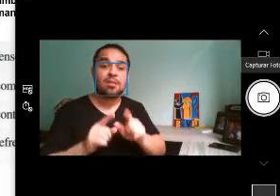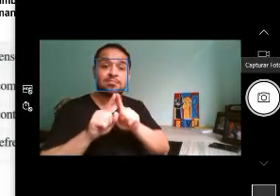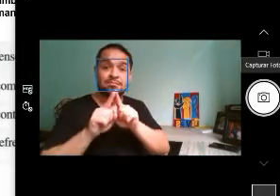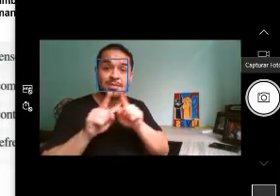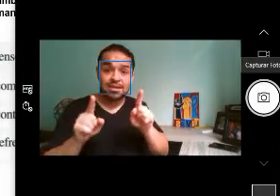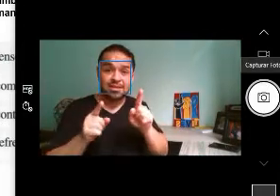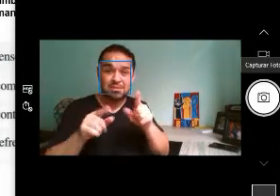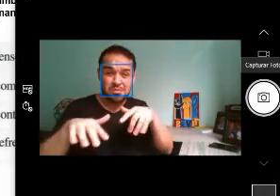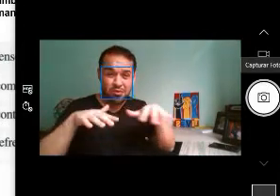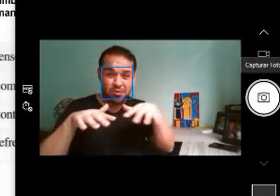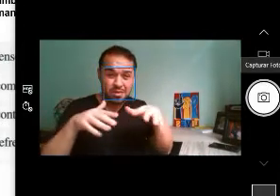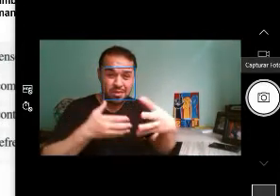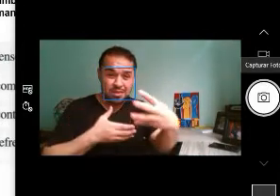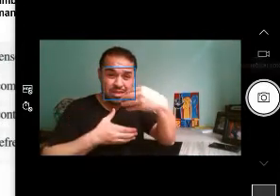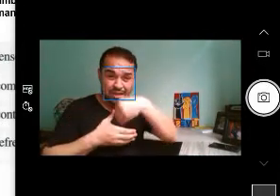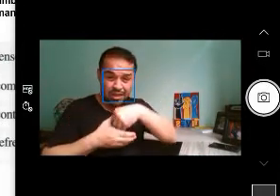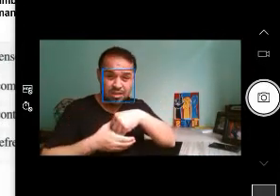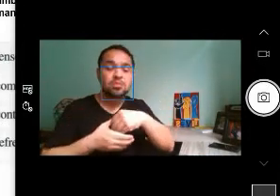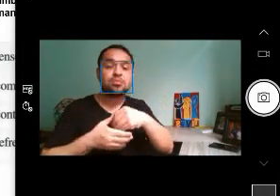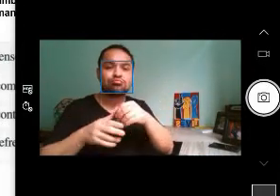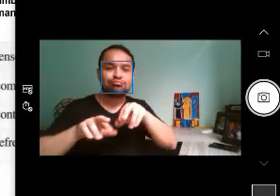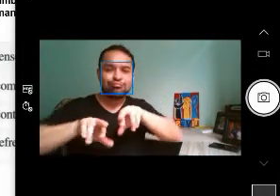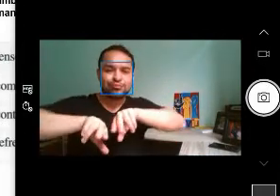Esse movimento